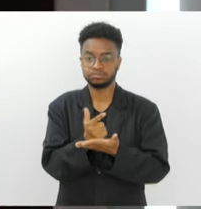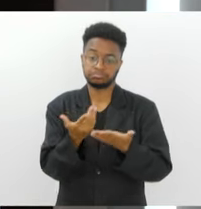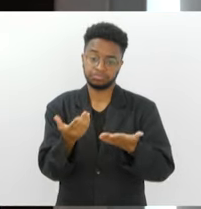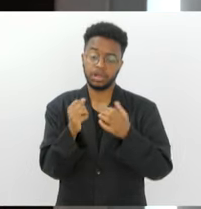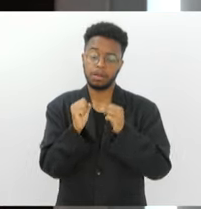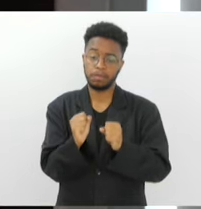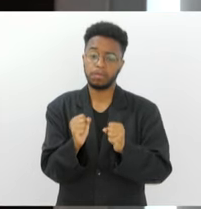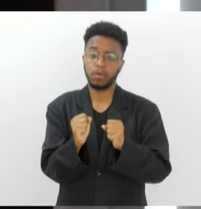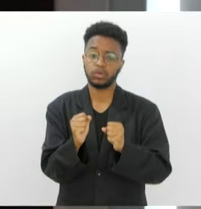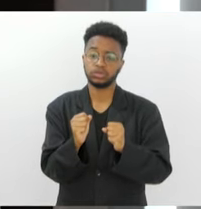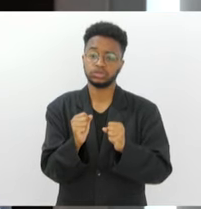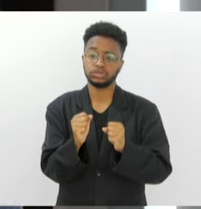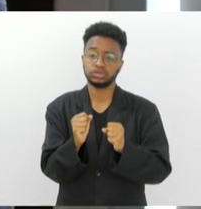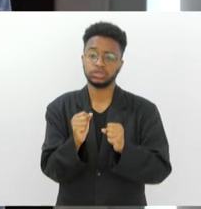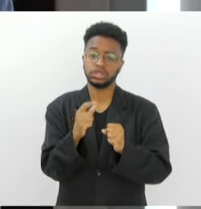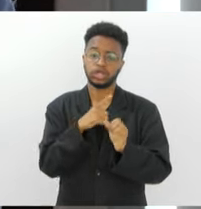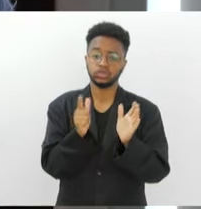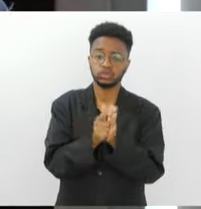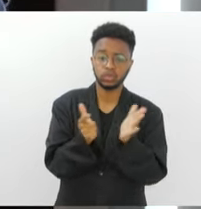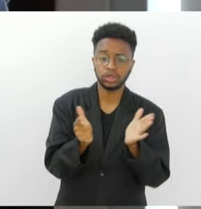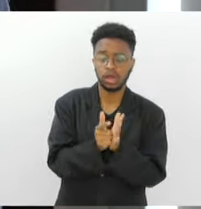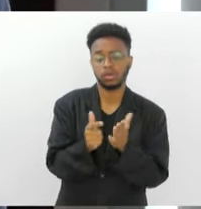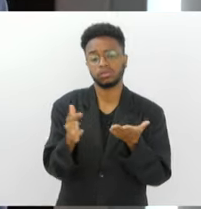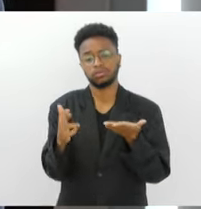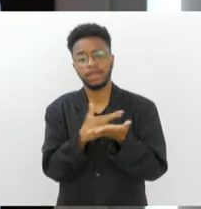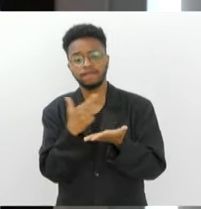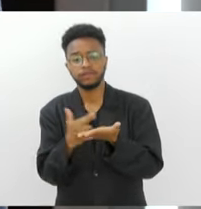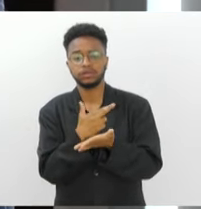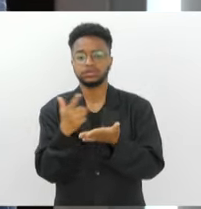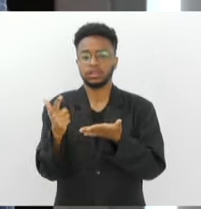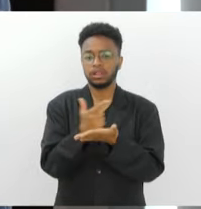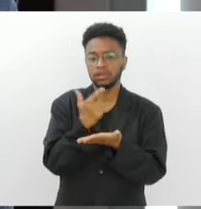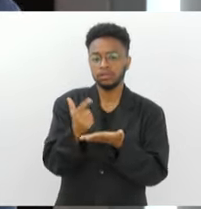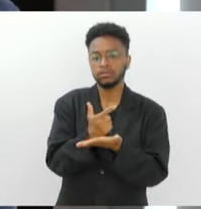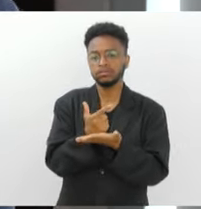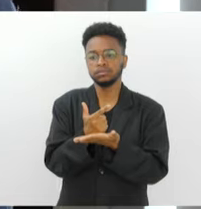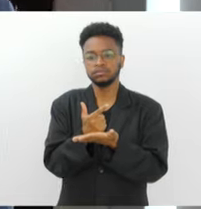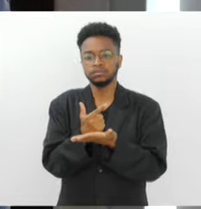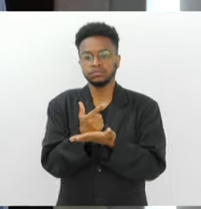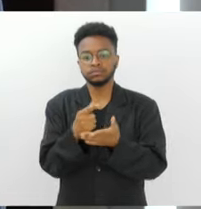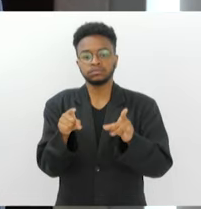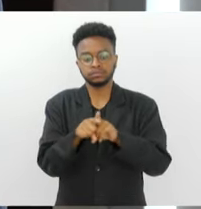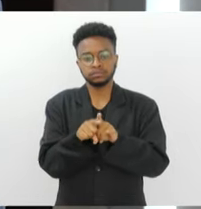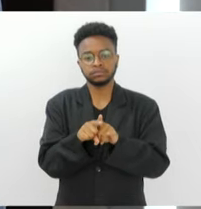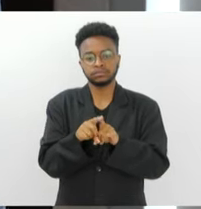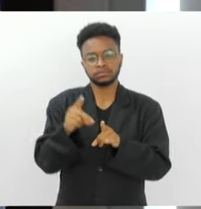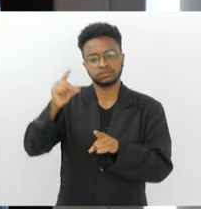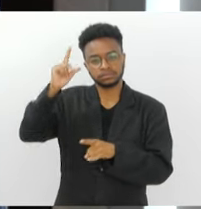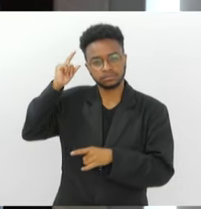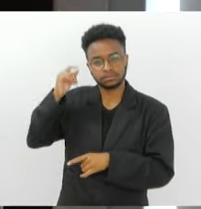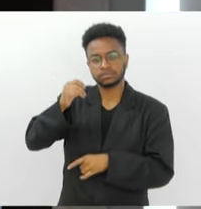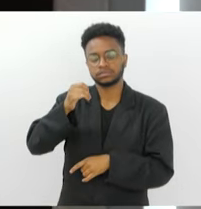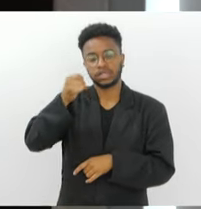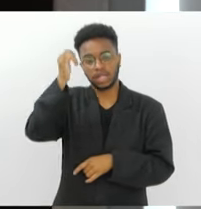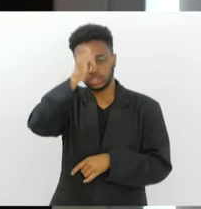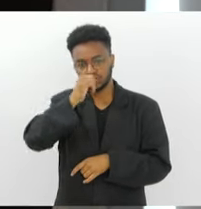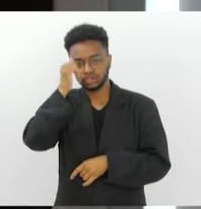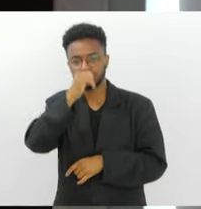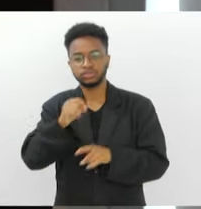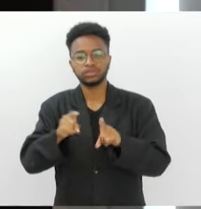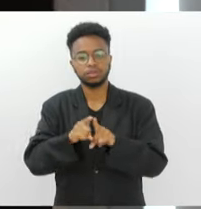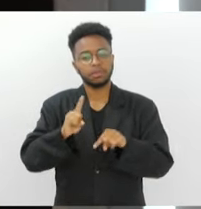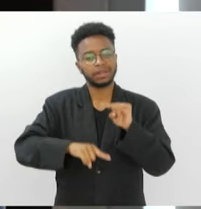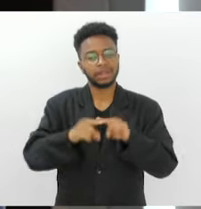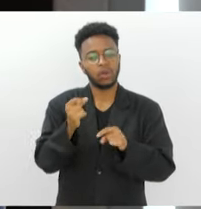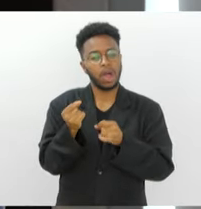abranger desde jornais, revistas, livros, incunábulos, livros antigos, acervo